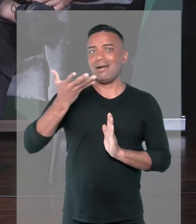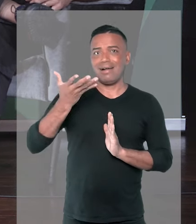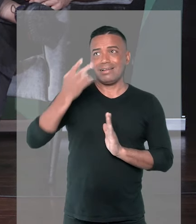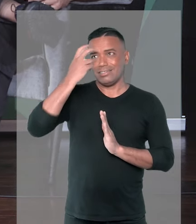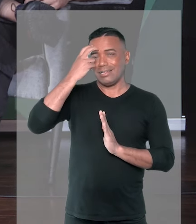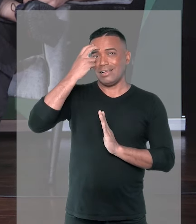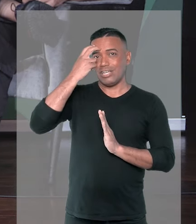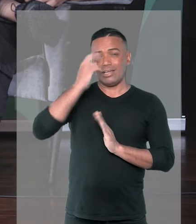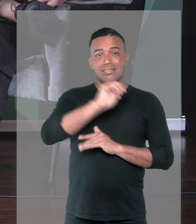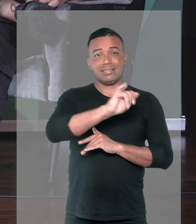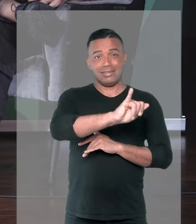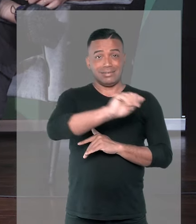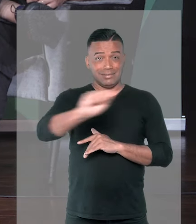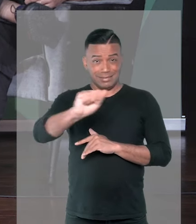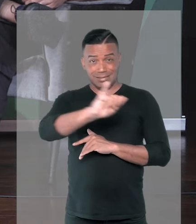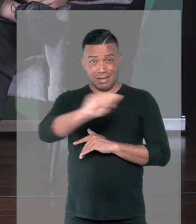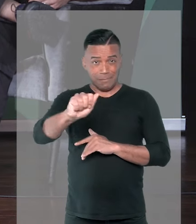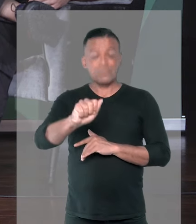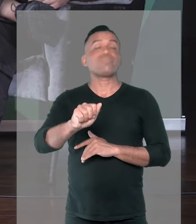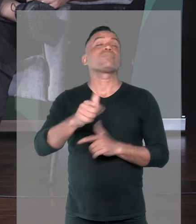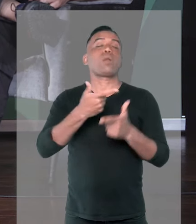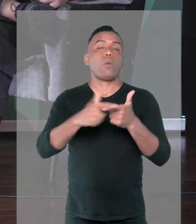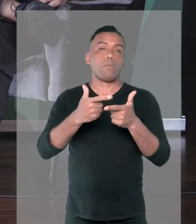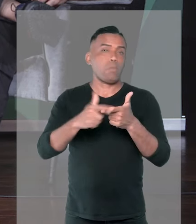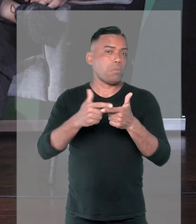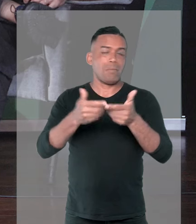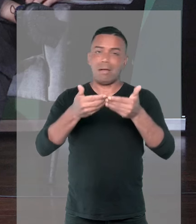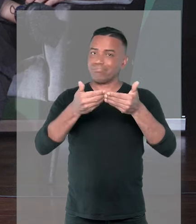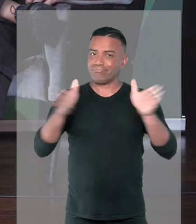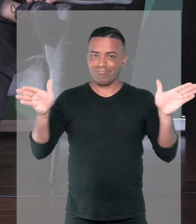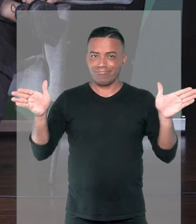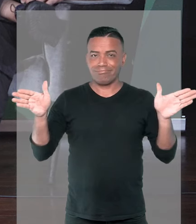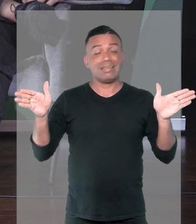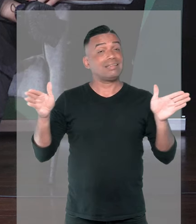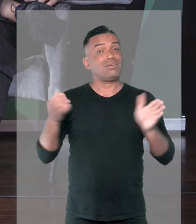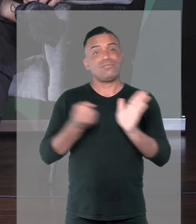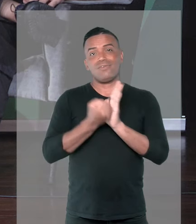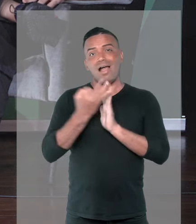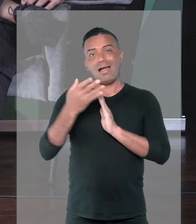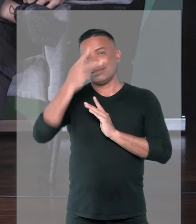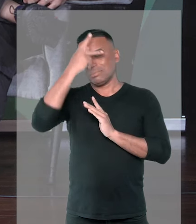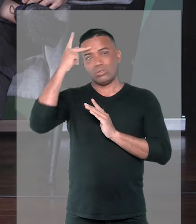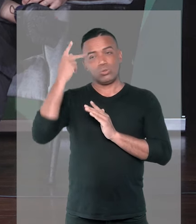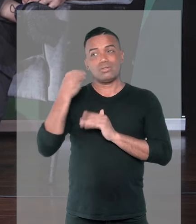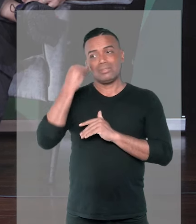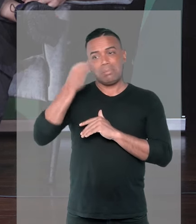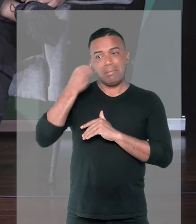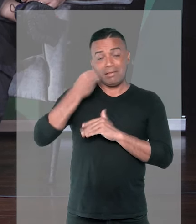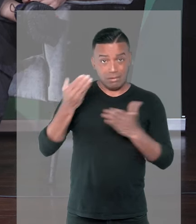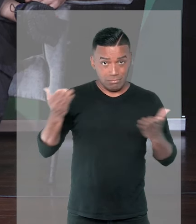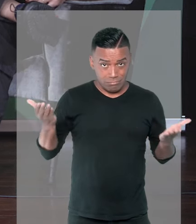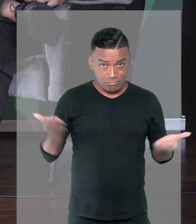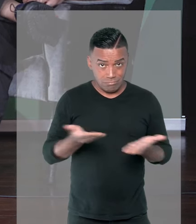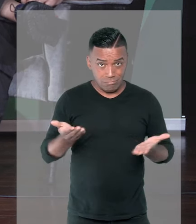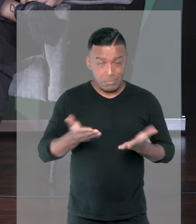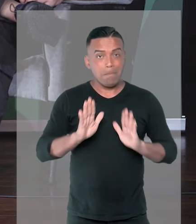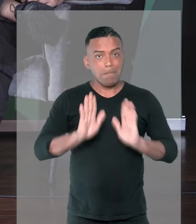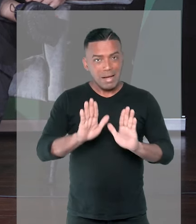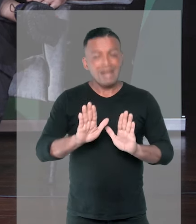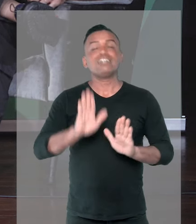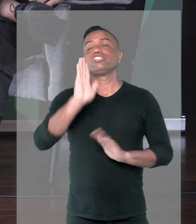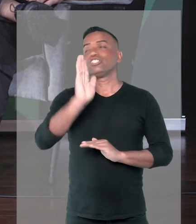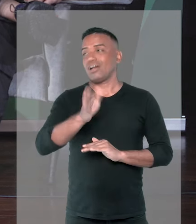de inteligência artificial é um problema totalmente aberto totalmente aberto tem muita gente experimentando no momento mas já tem os